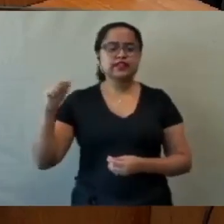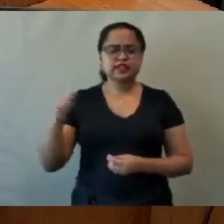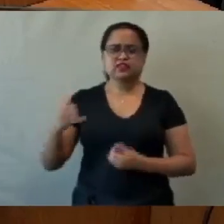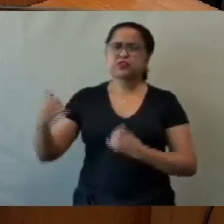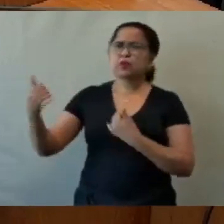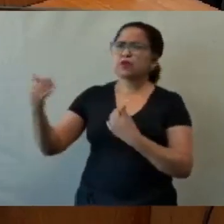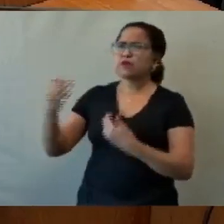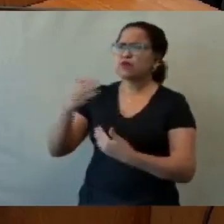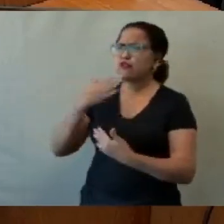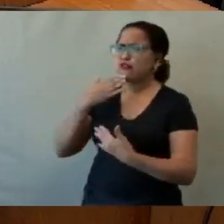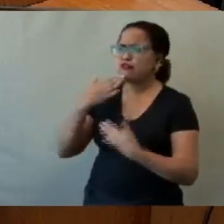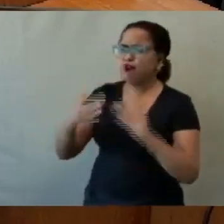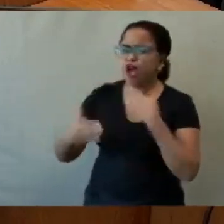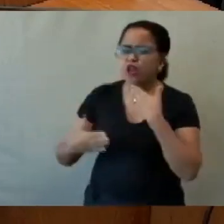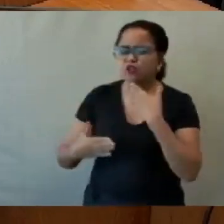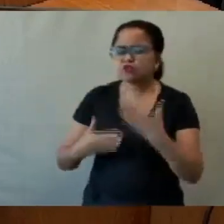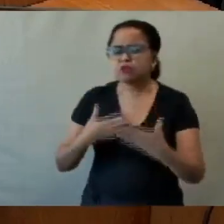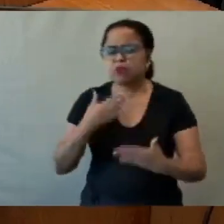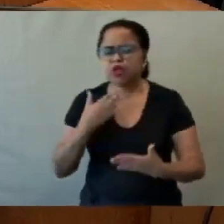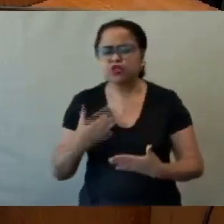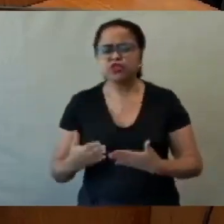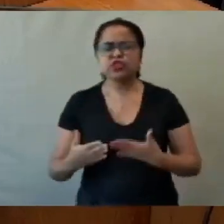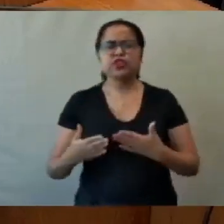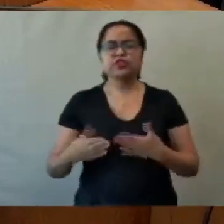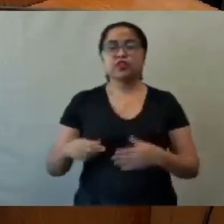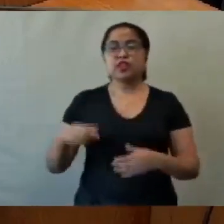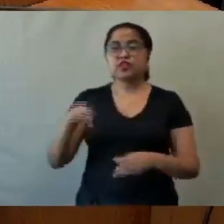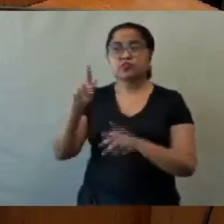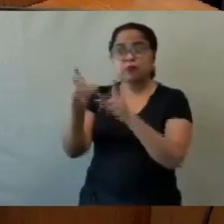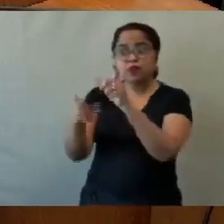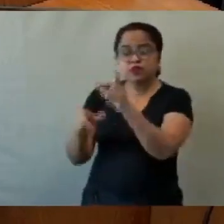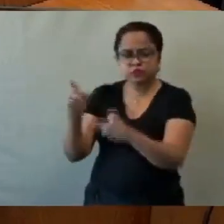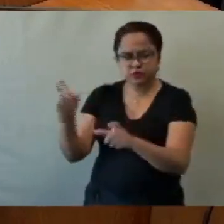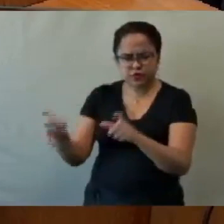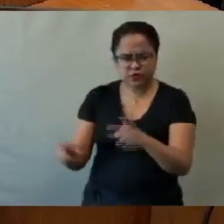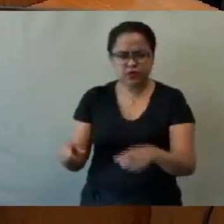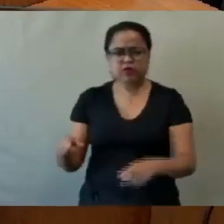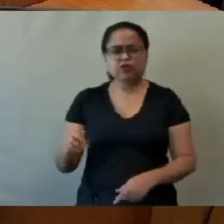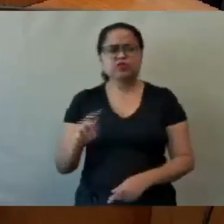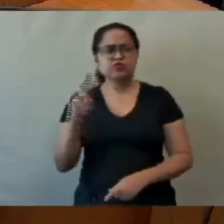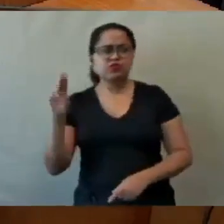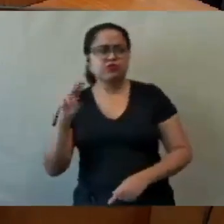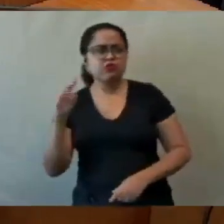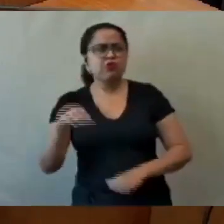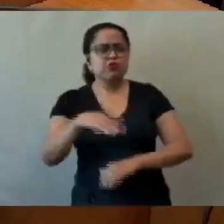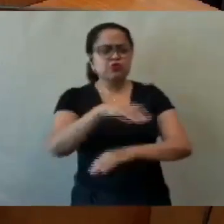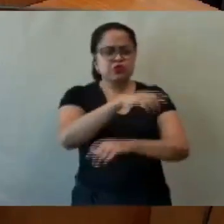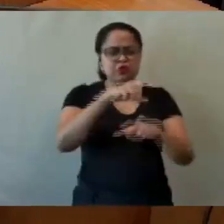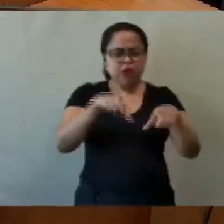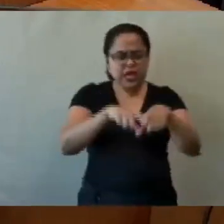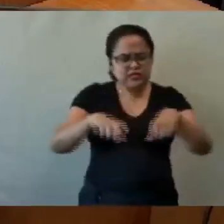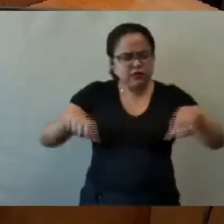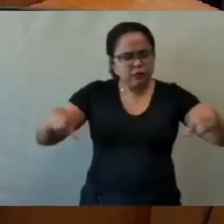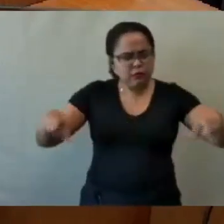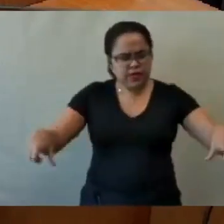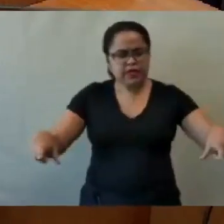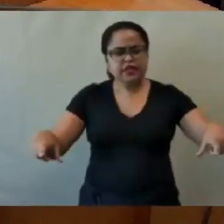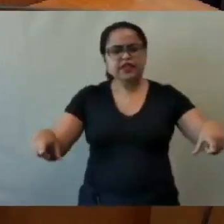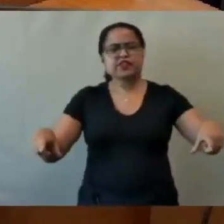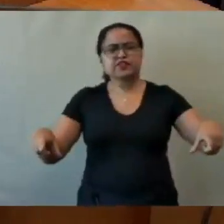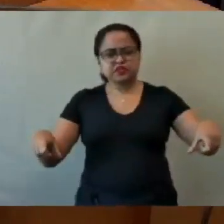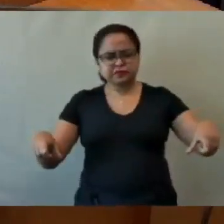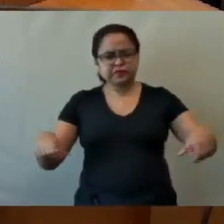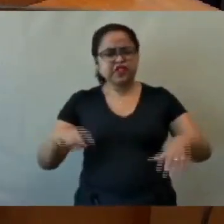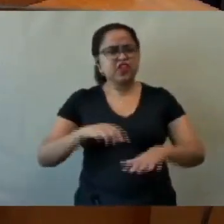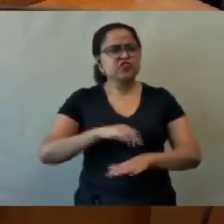pedidos, né, de pessoas que usam essa pista, uma avenida importante da cidade, que liga vários